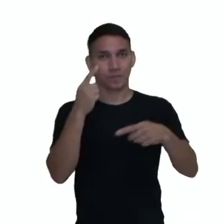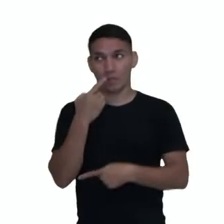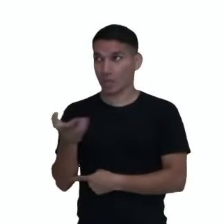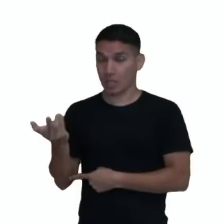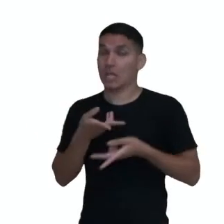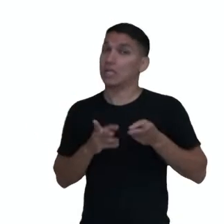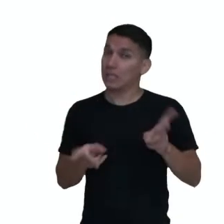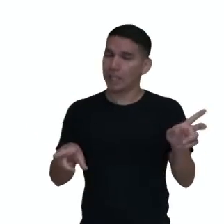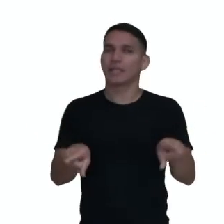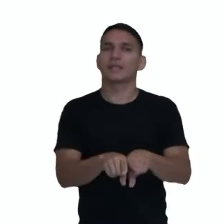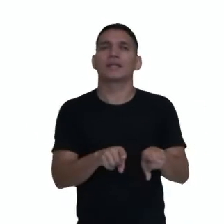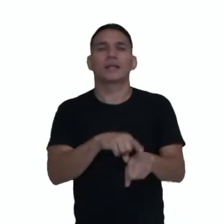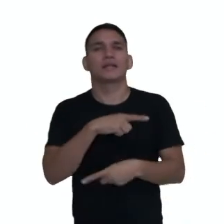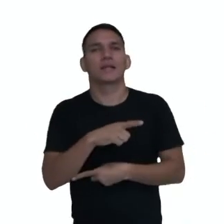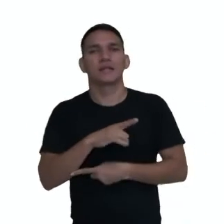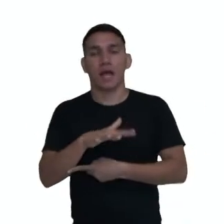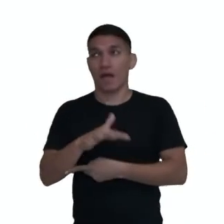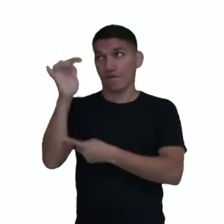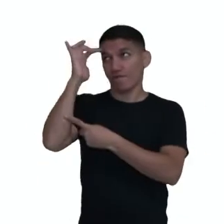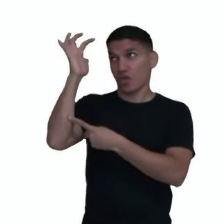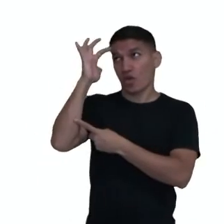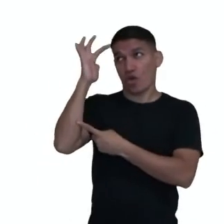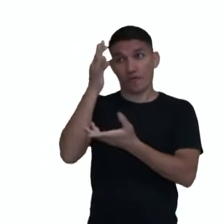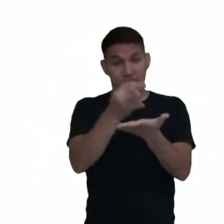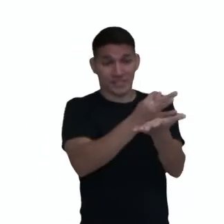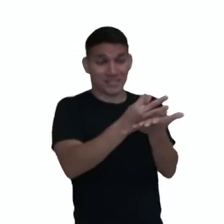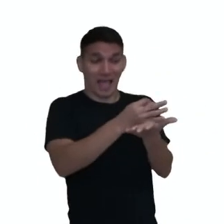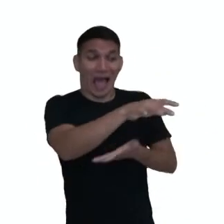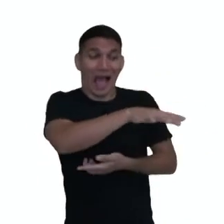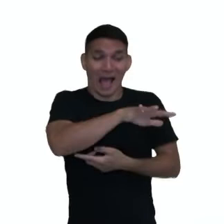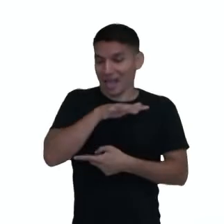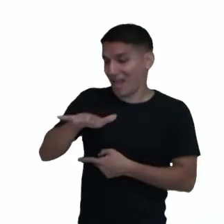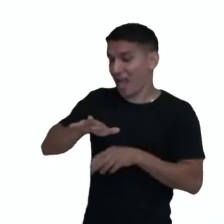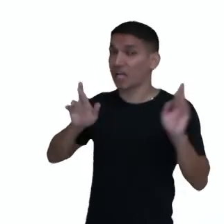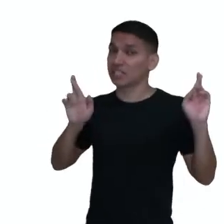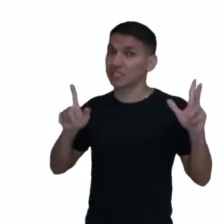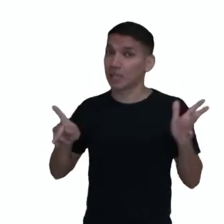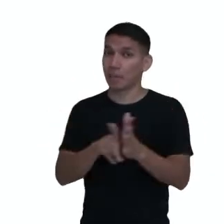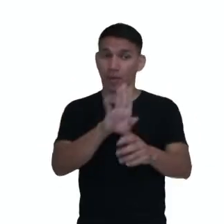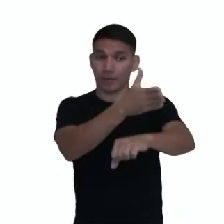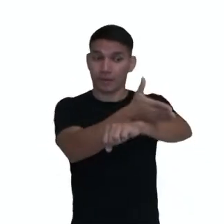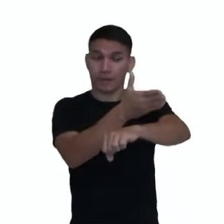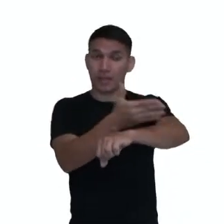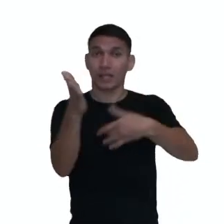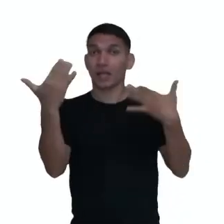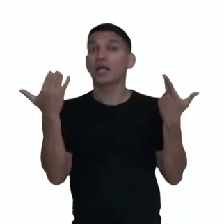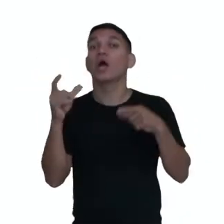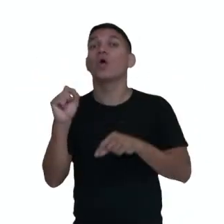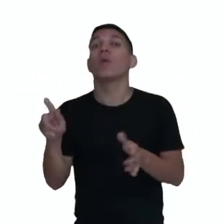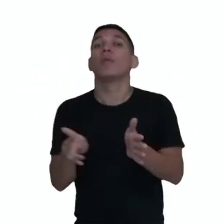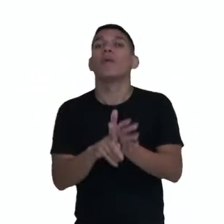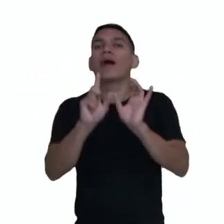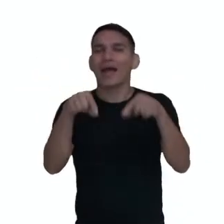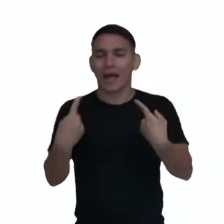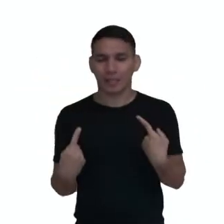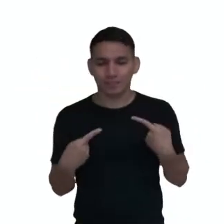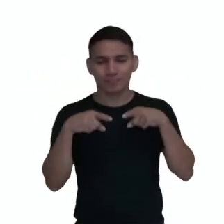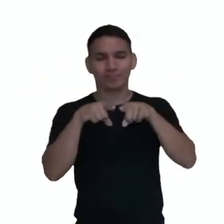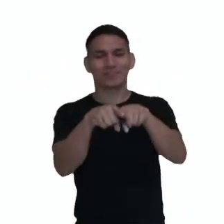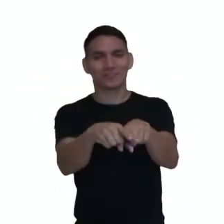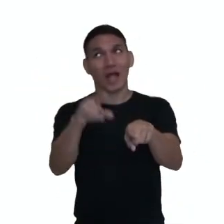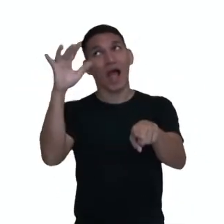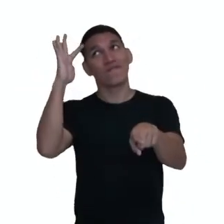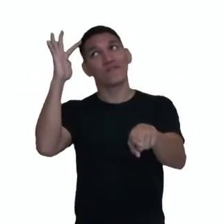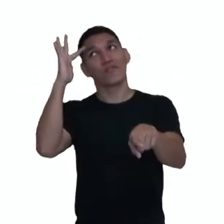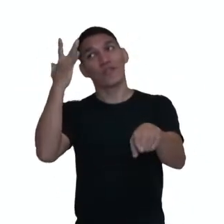Apesar de filosofia e teologia serem áreas distintas, na Idade Média a filosofia tornou-se serva da